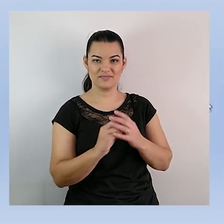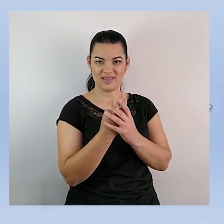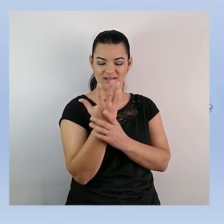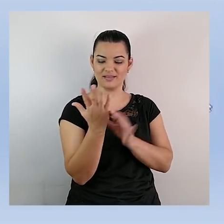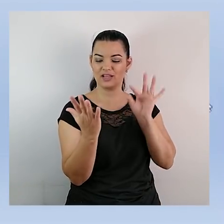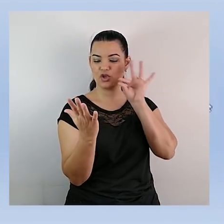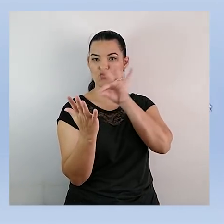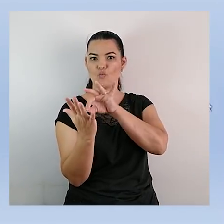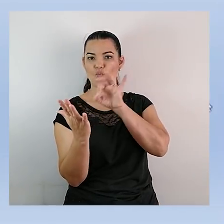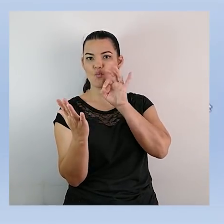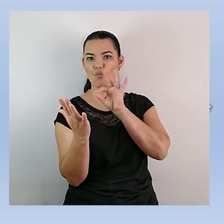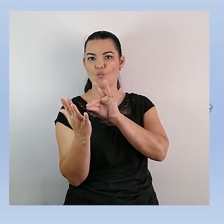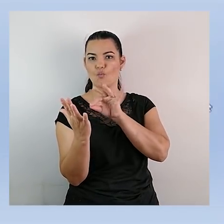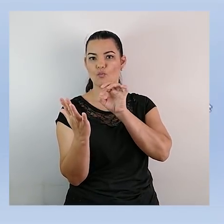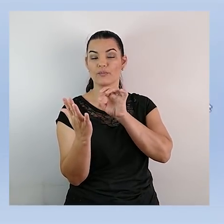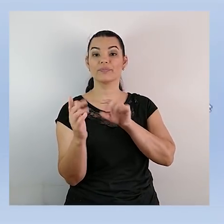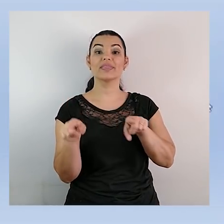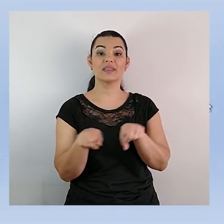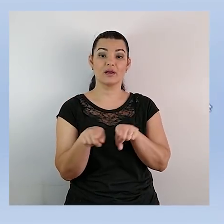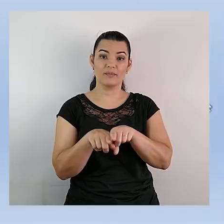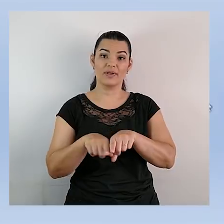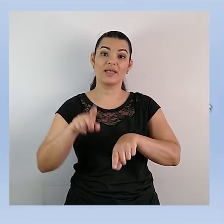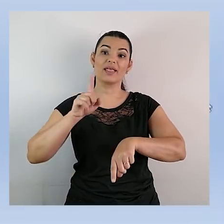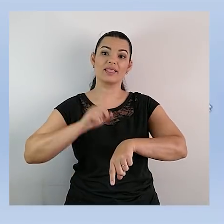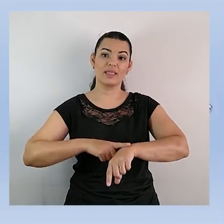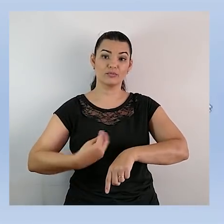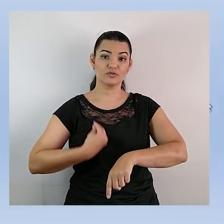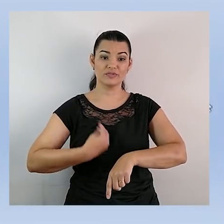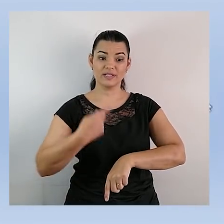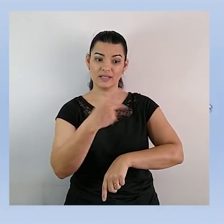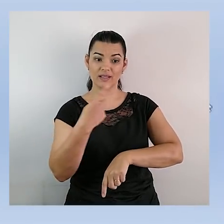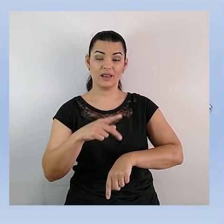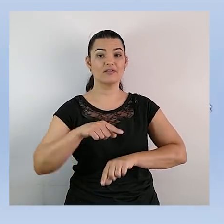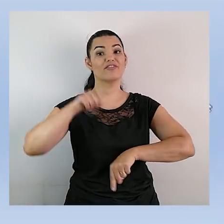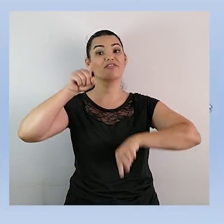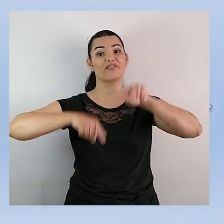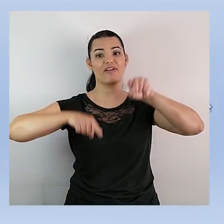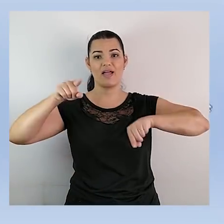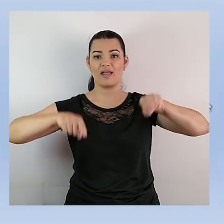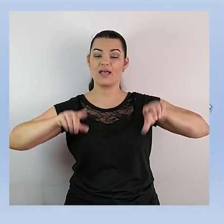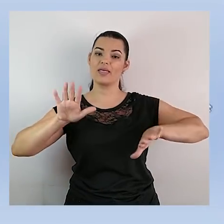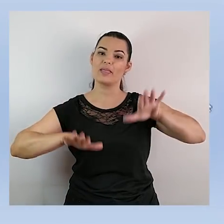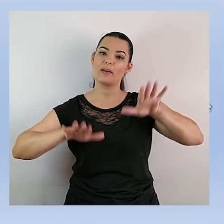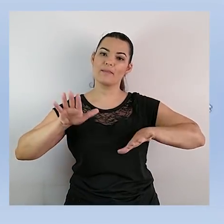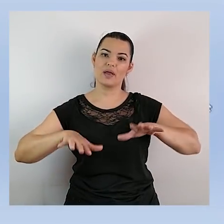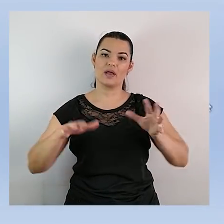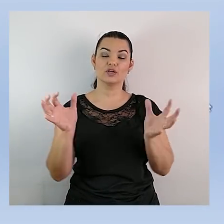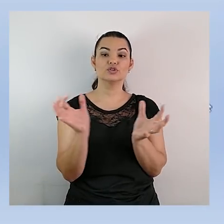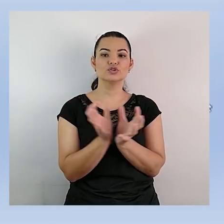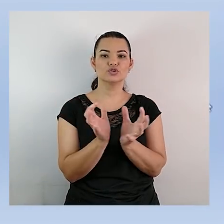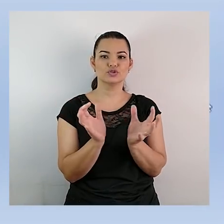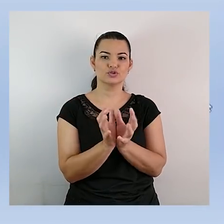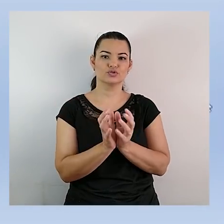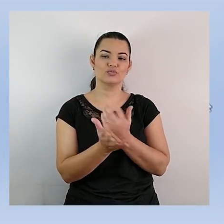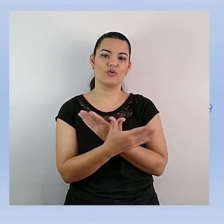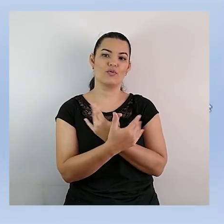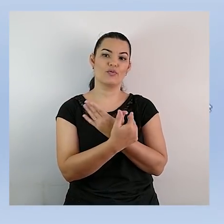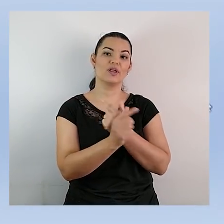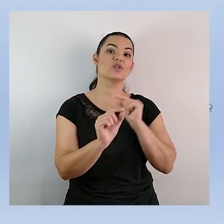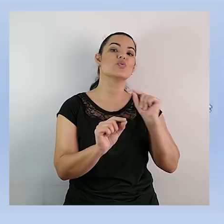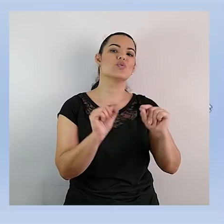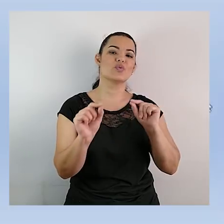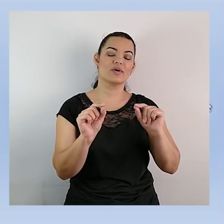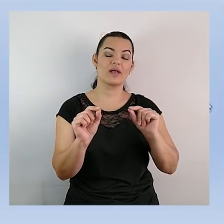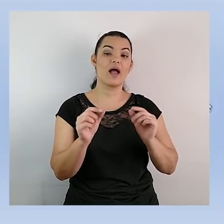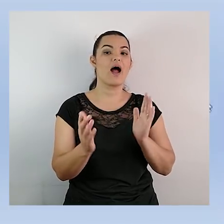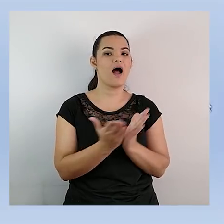plantas, certo? Em relação ao tempo de vida, também tem uma variação, uma variedade muito grande, por conta de cada